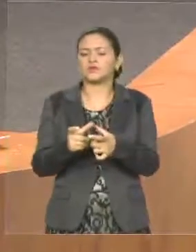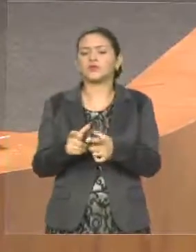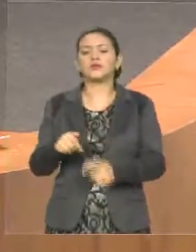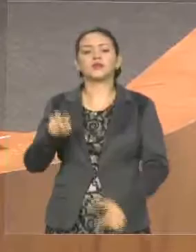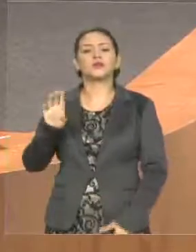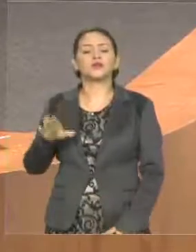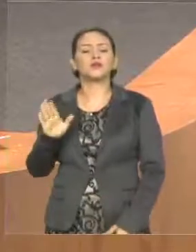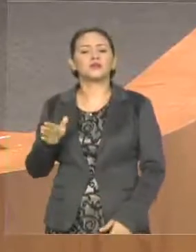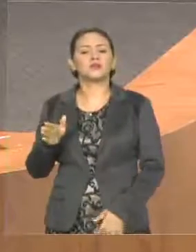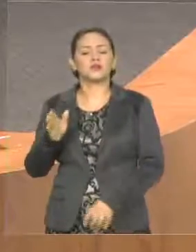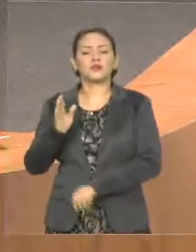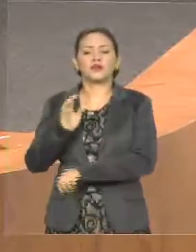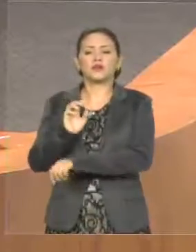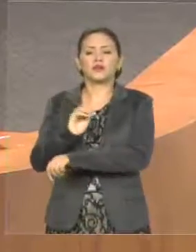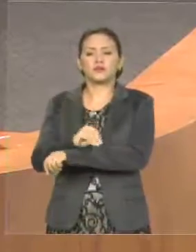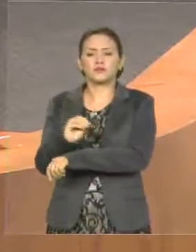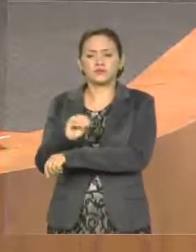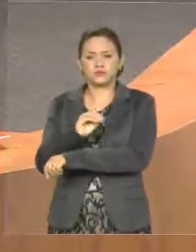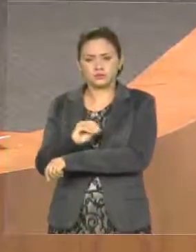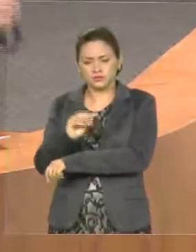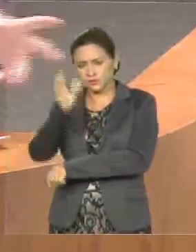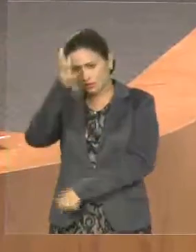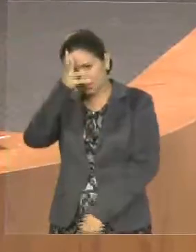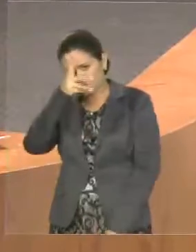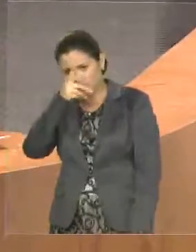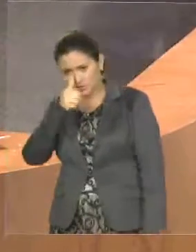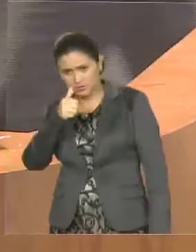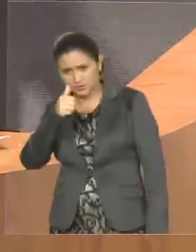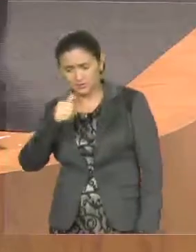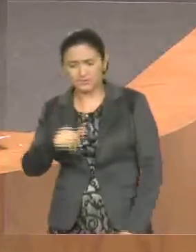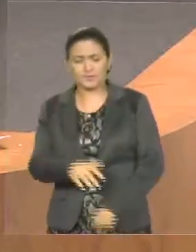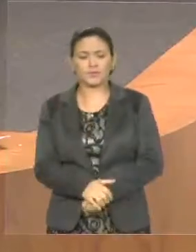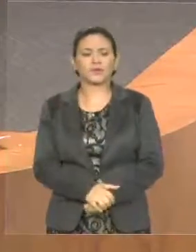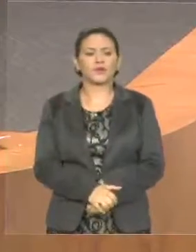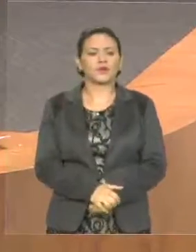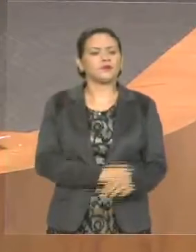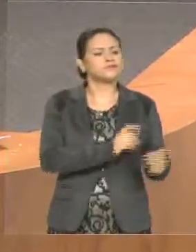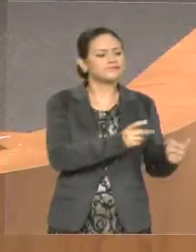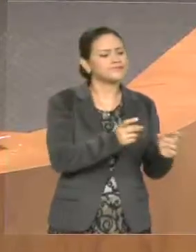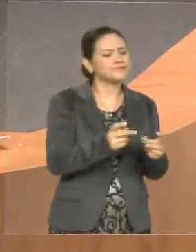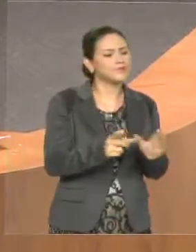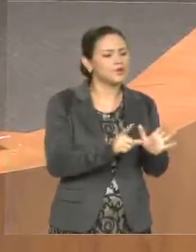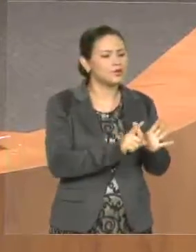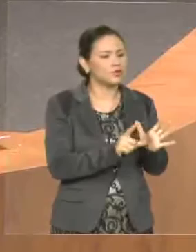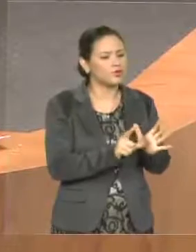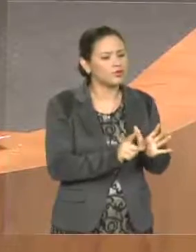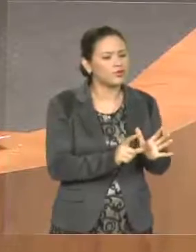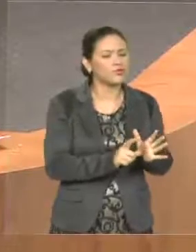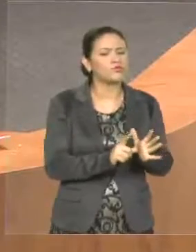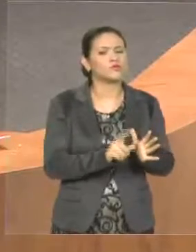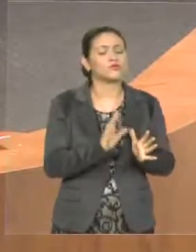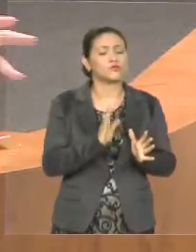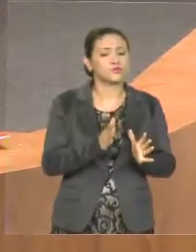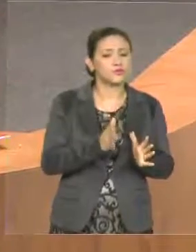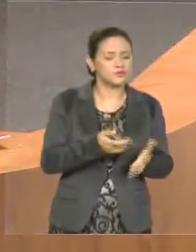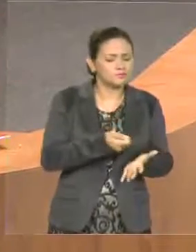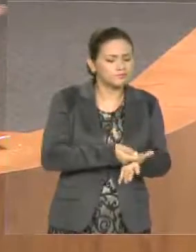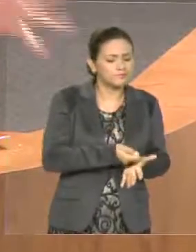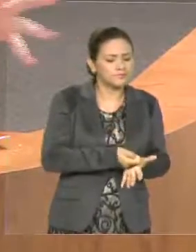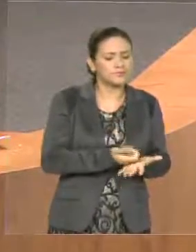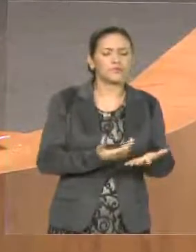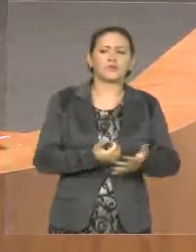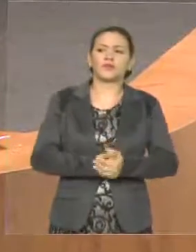Ele já apertou os comerciantes de tudo quanto é que foi jeito, já apertou os fazendeiros de tudo quanto é que foi jeito, e agora,